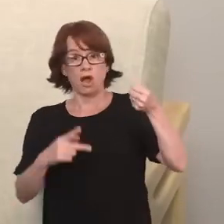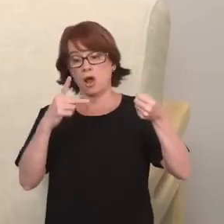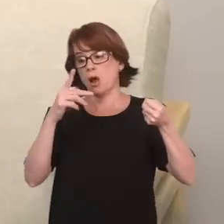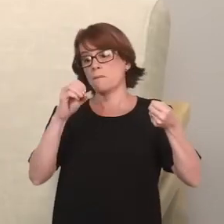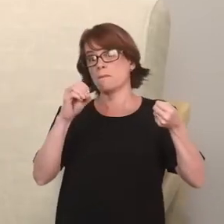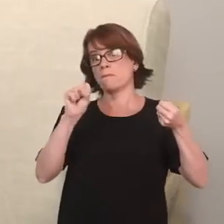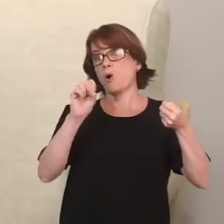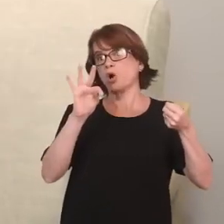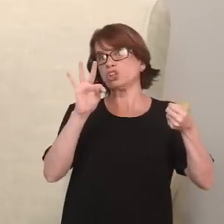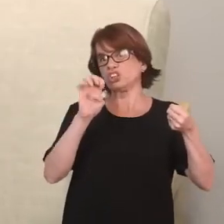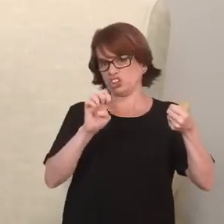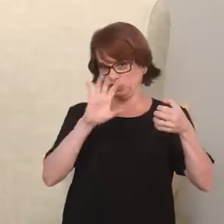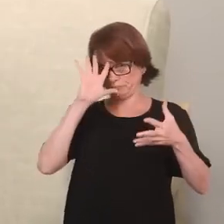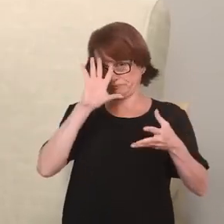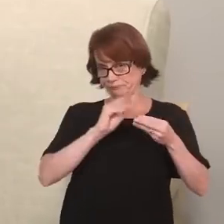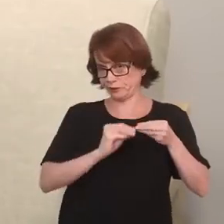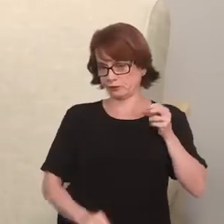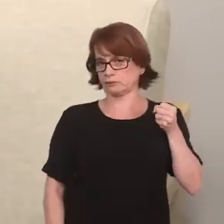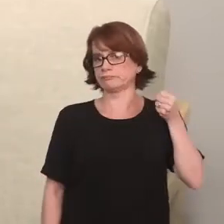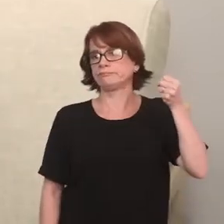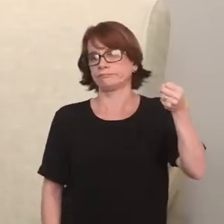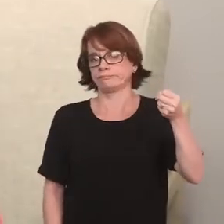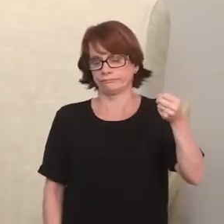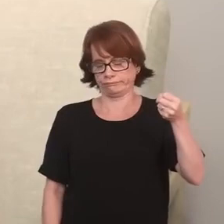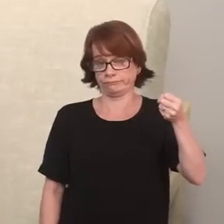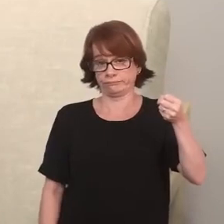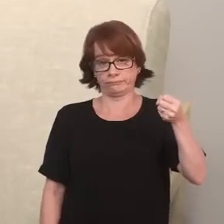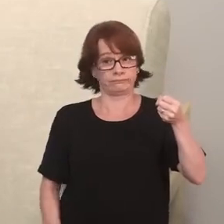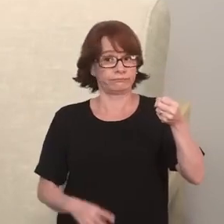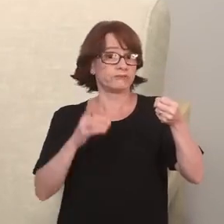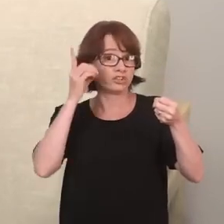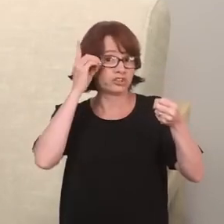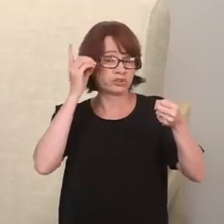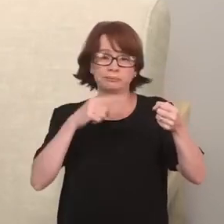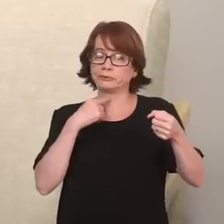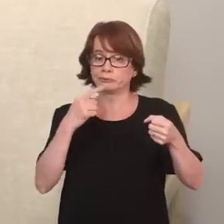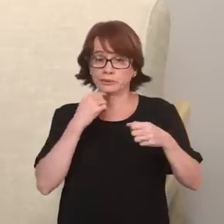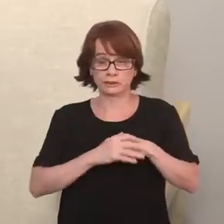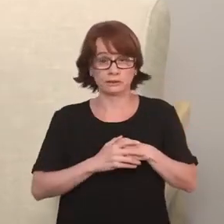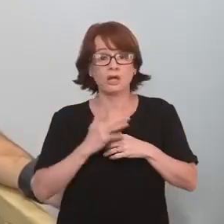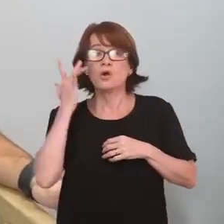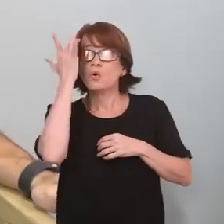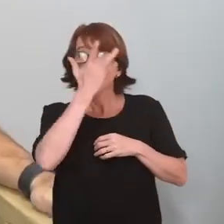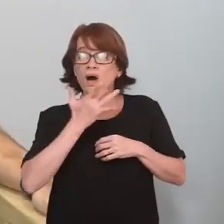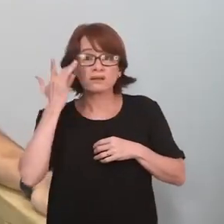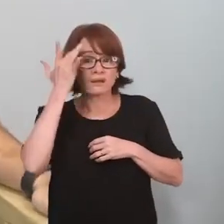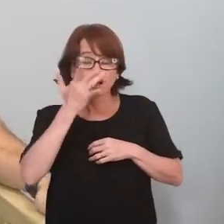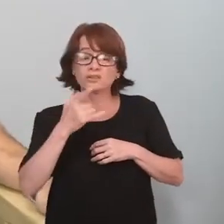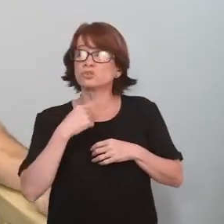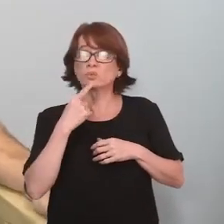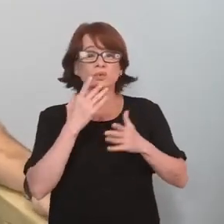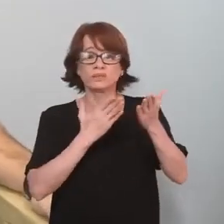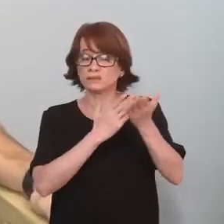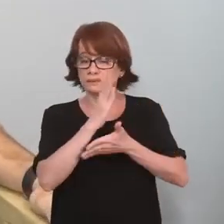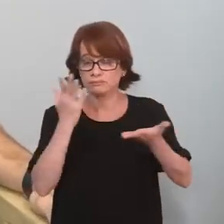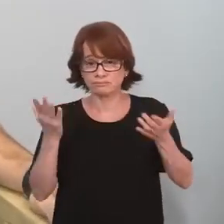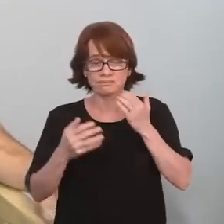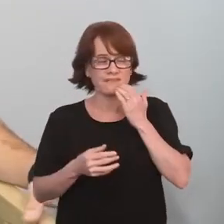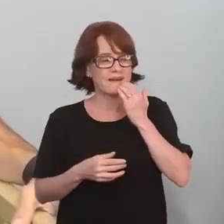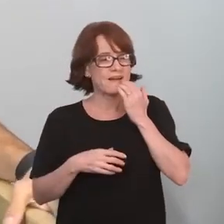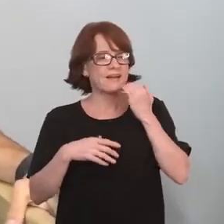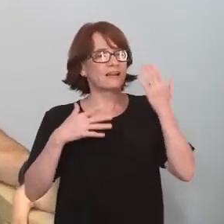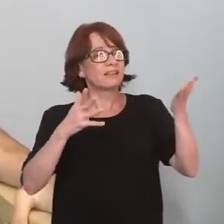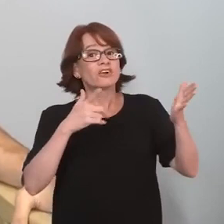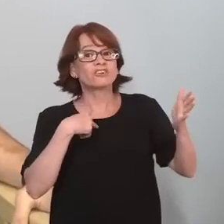deu certo, deu no que deu. E aí o outro poste, que era o Haddad, ele não conseguiu eleger. Então... Bia, a gente começou falando da estreia do